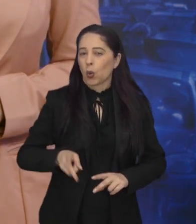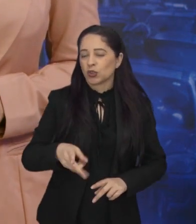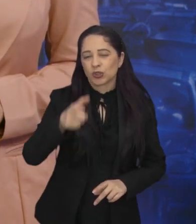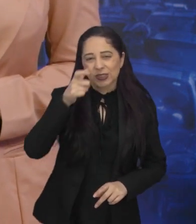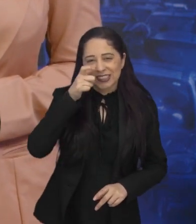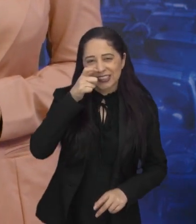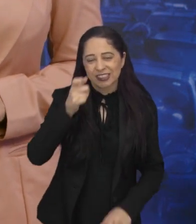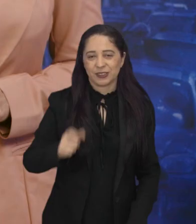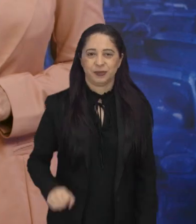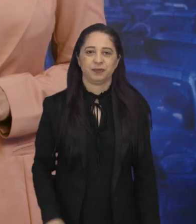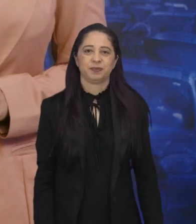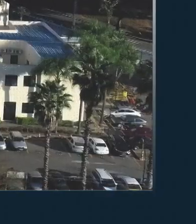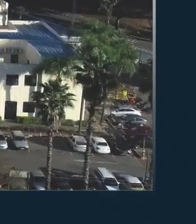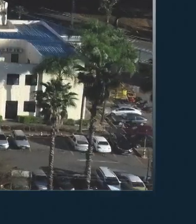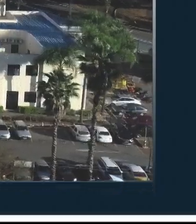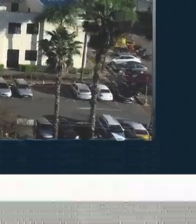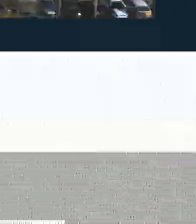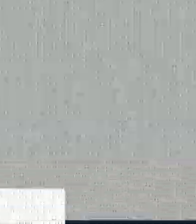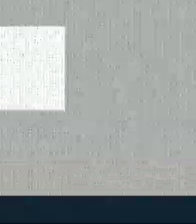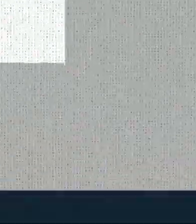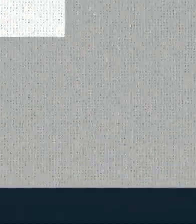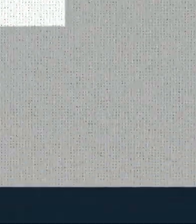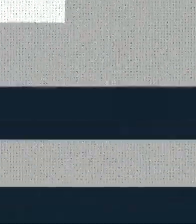Não saia daí que a gente volta já.